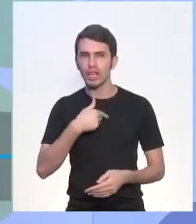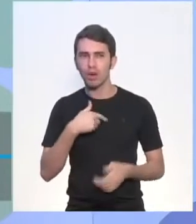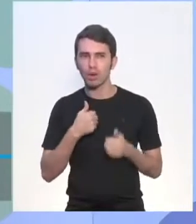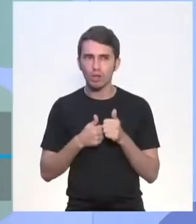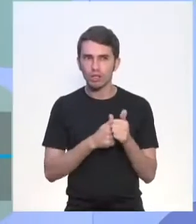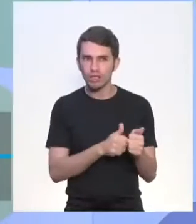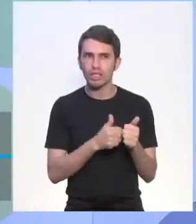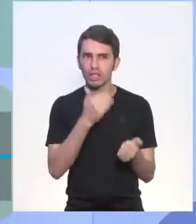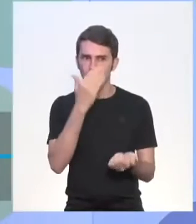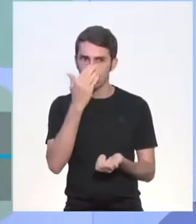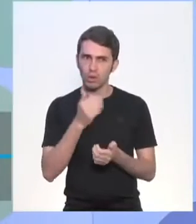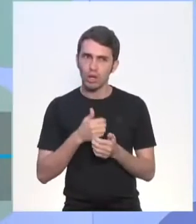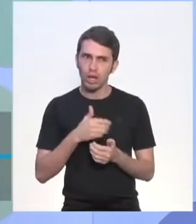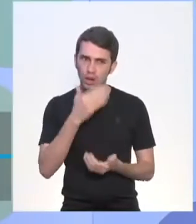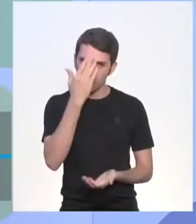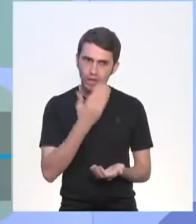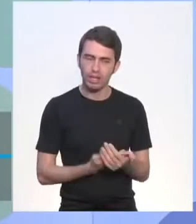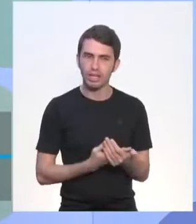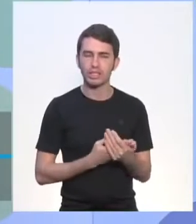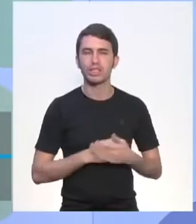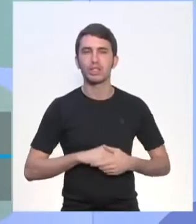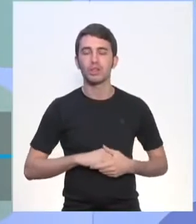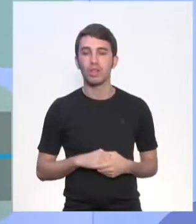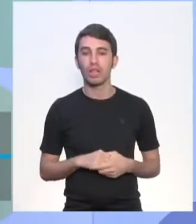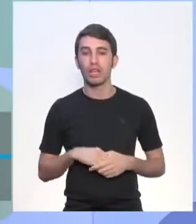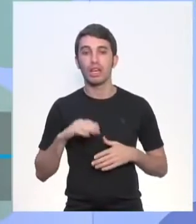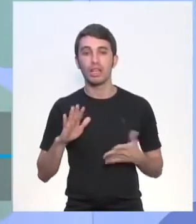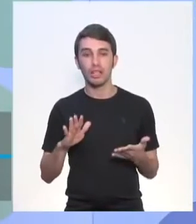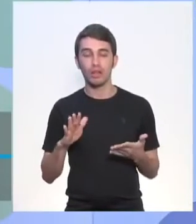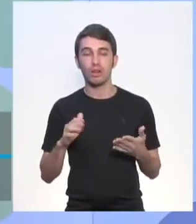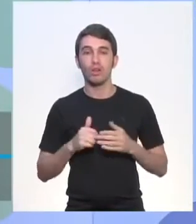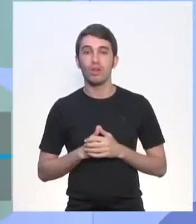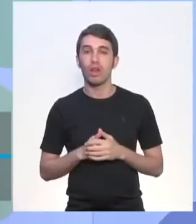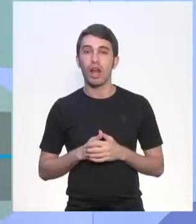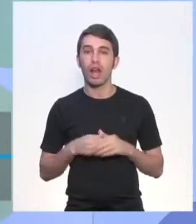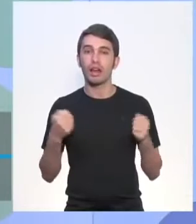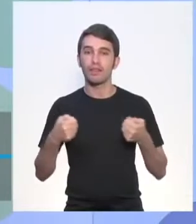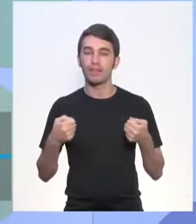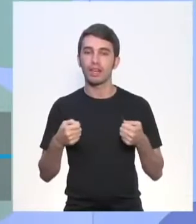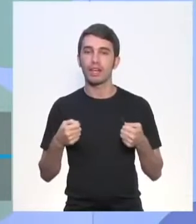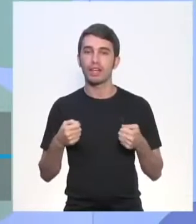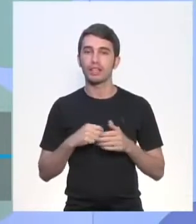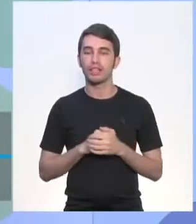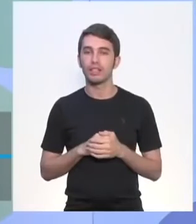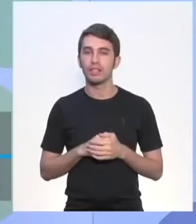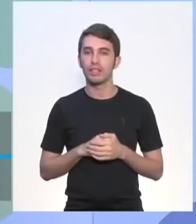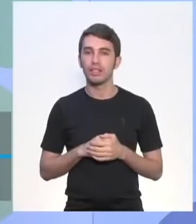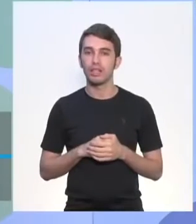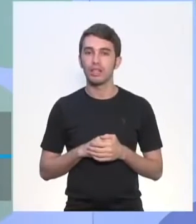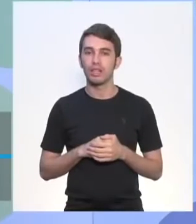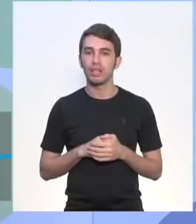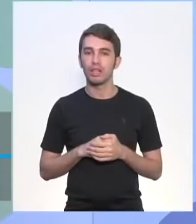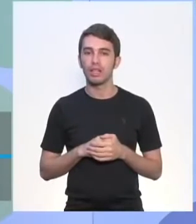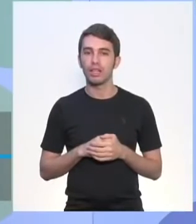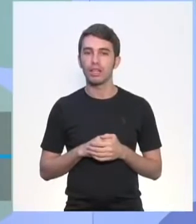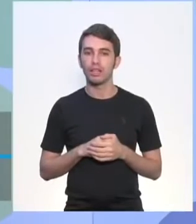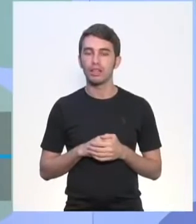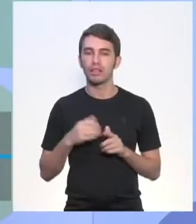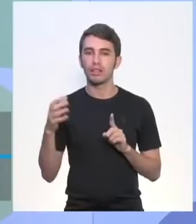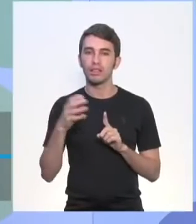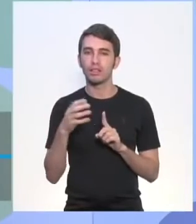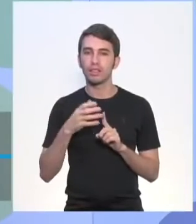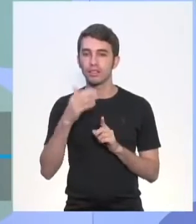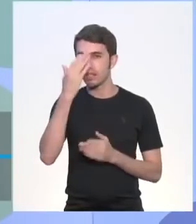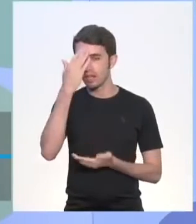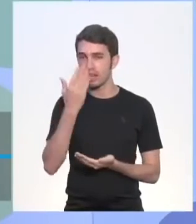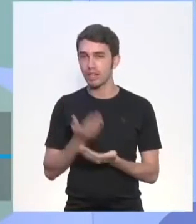sigo, é o que eu acredito e tal. E, aí, e nessas horas é que acabam sendo, talvez, induzidos a acreditar em